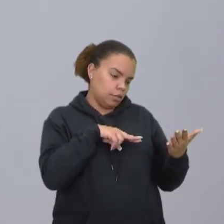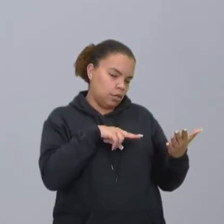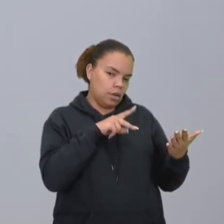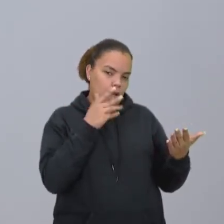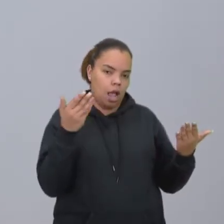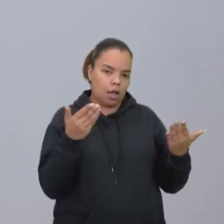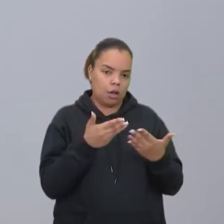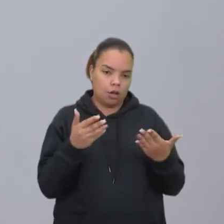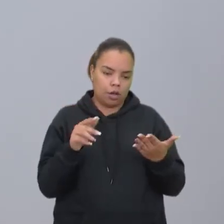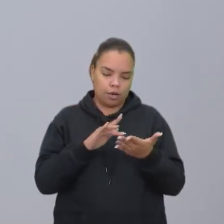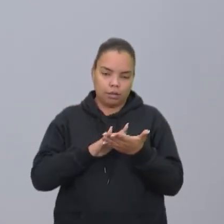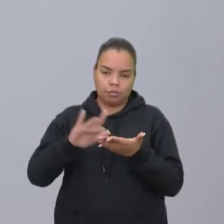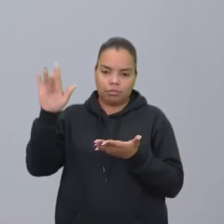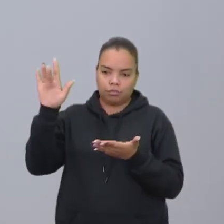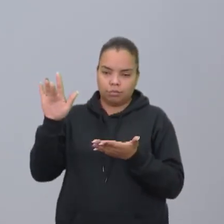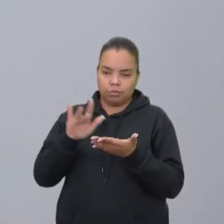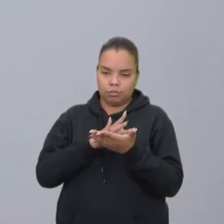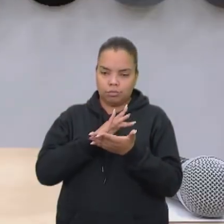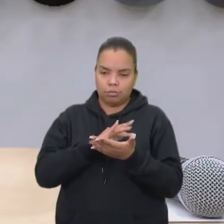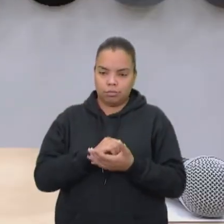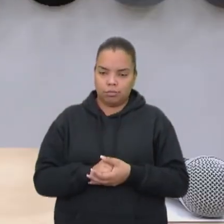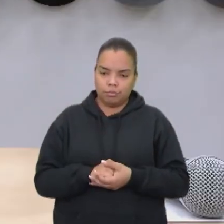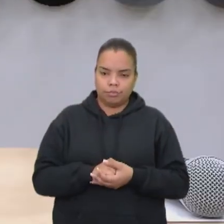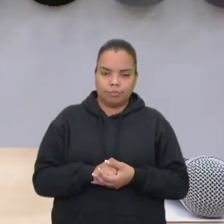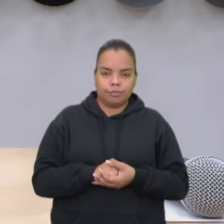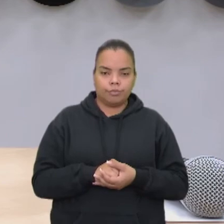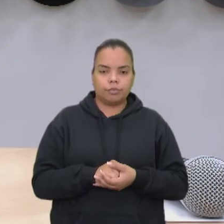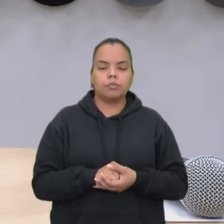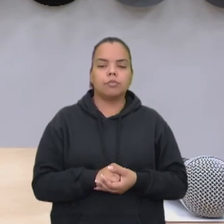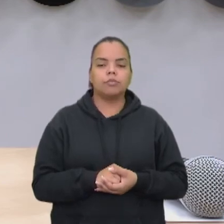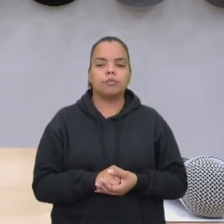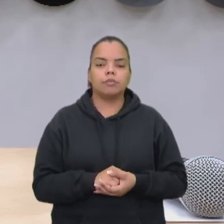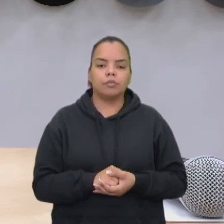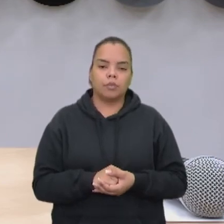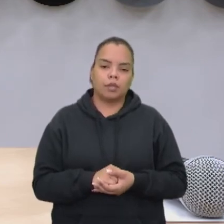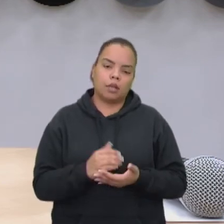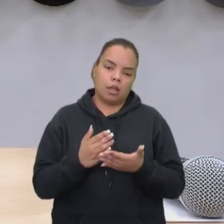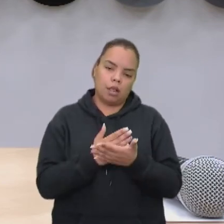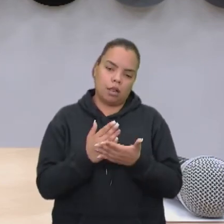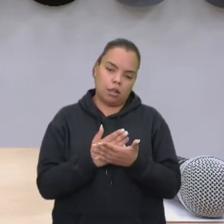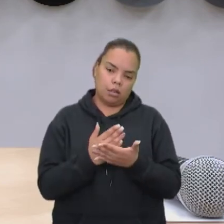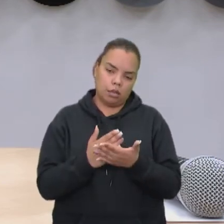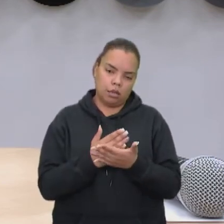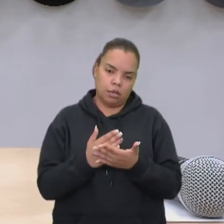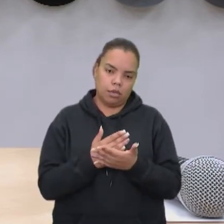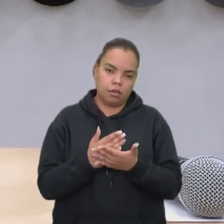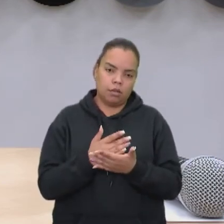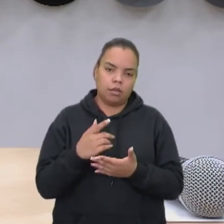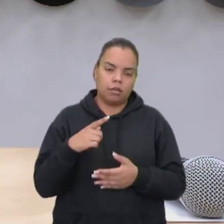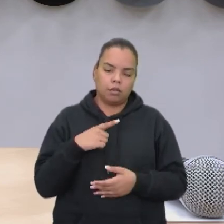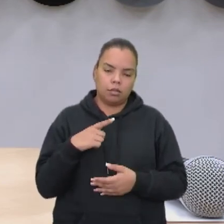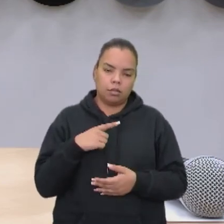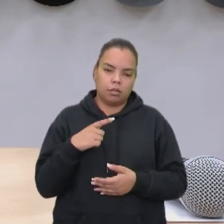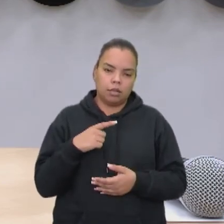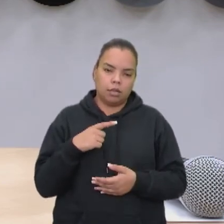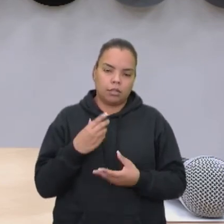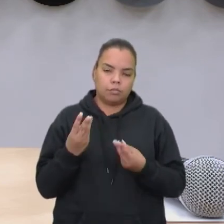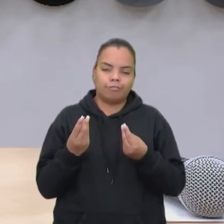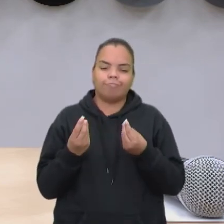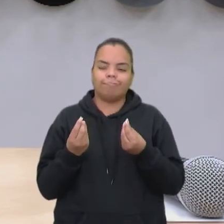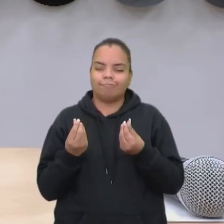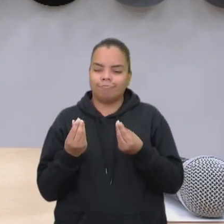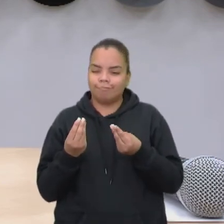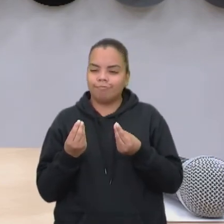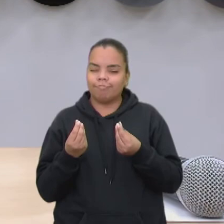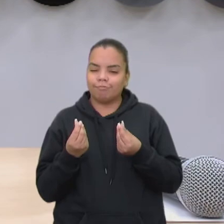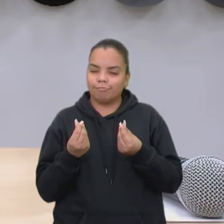nossa mão o que a gente quer ler, né? Mas o jornal, o livro físico, ele sempre tem essa coisa, essa peculiaridade que vai segurar a